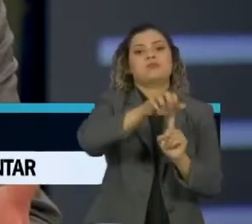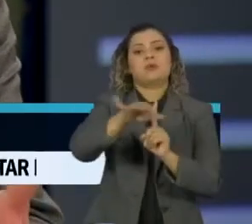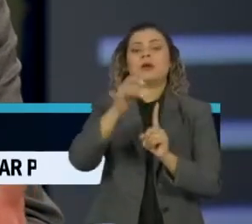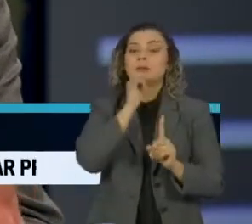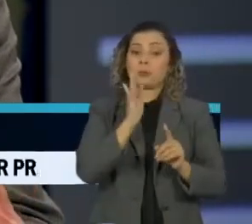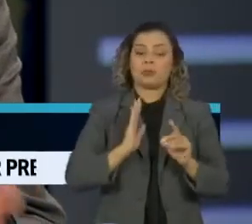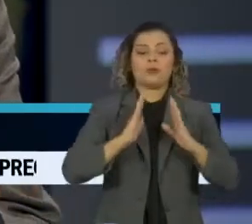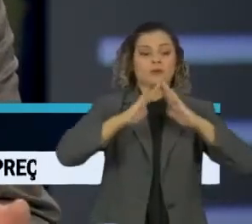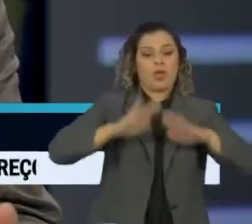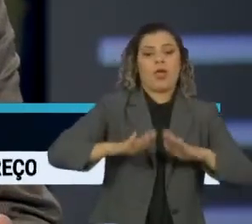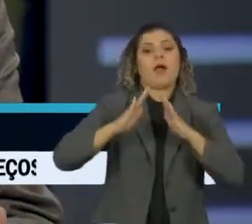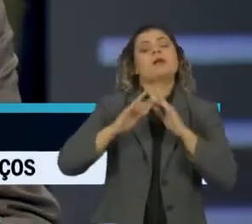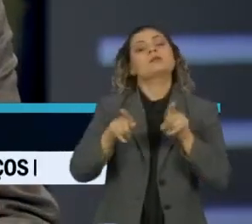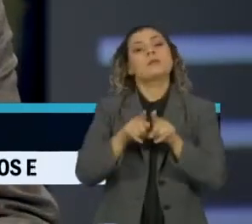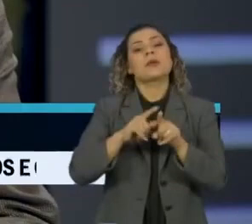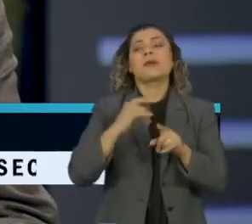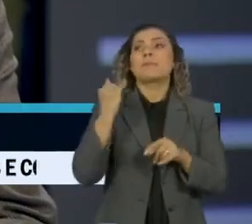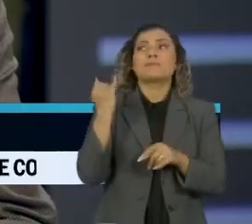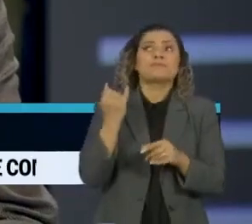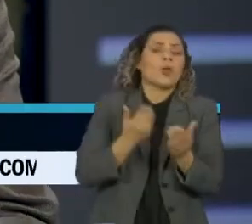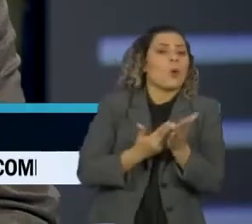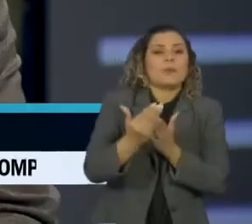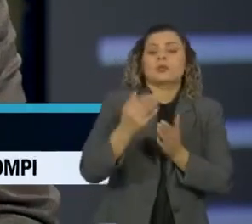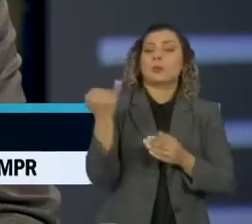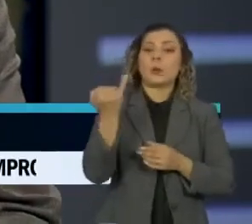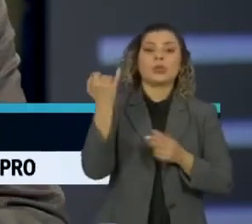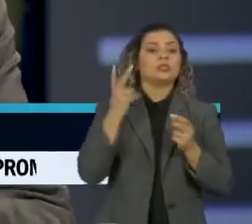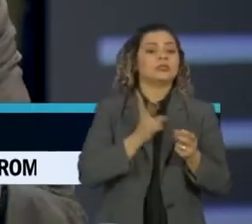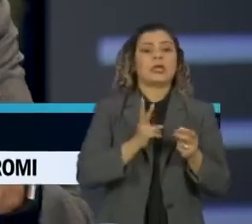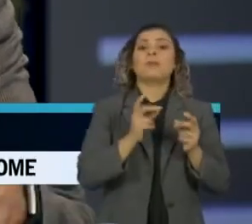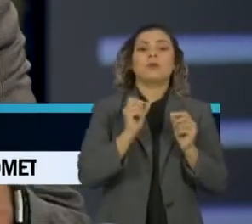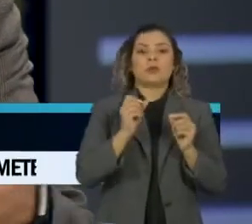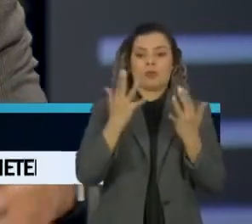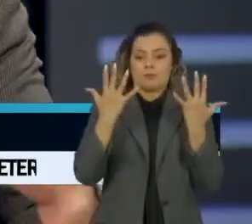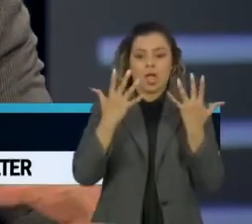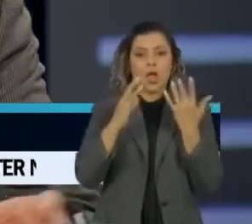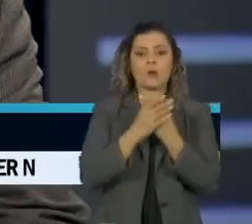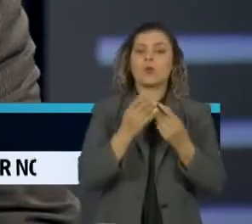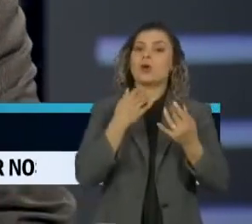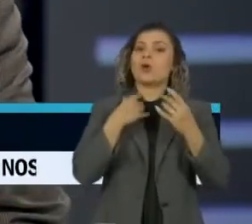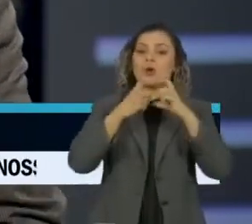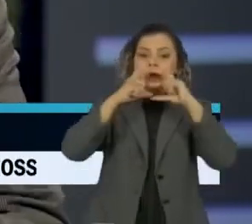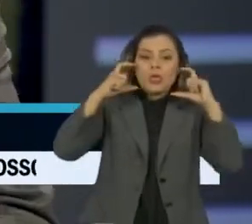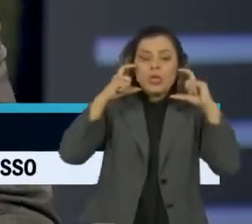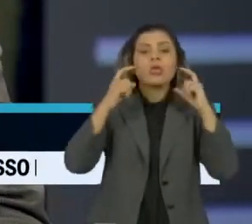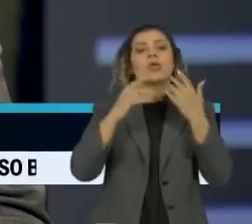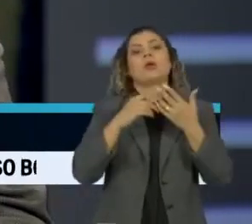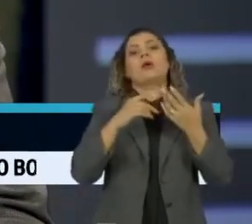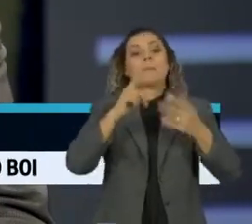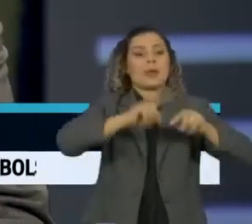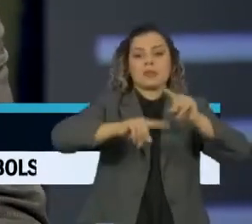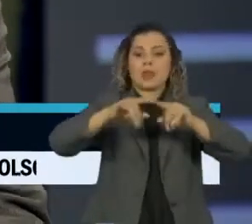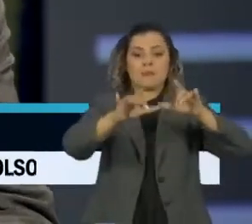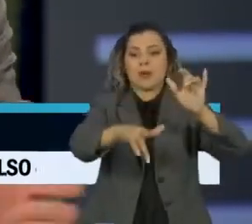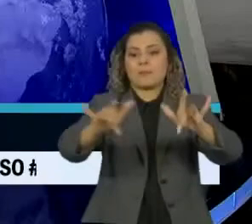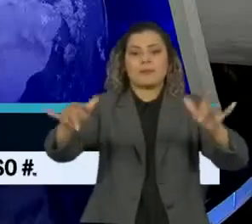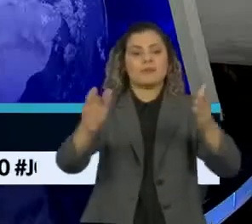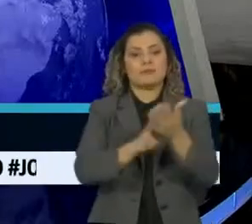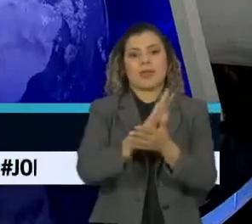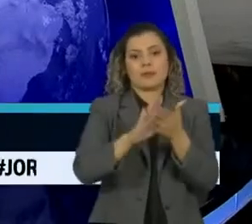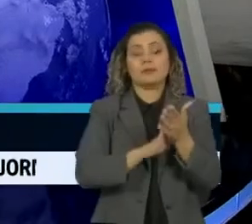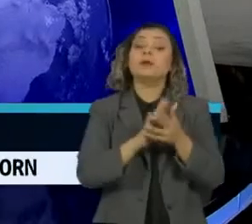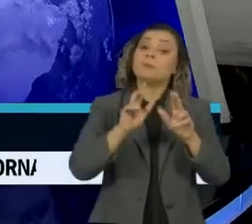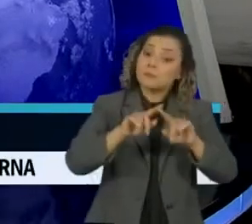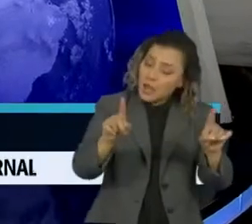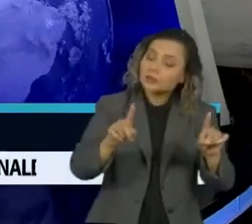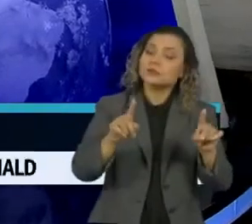deu muita importância à transmissão do vírus através das mãos, através de objetos. E se viu que essa é